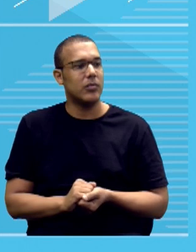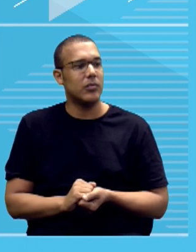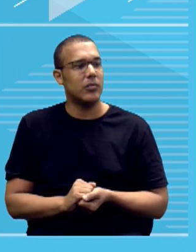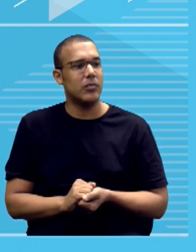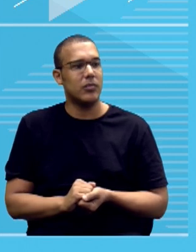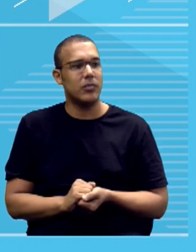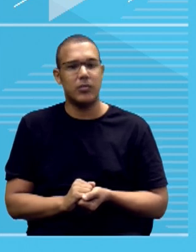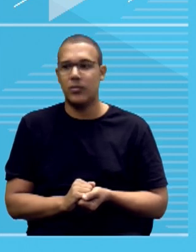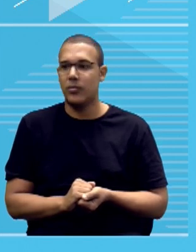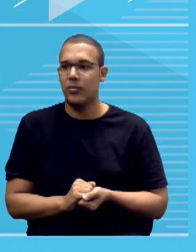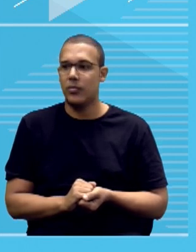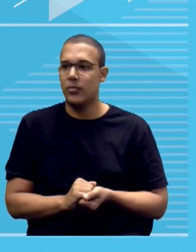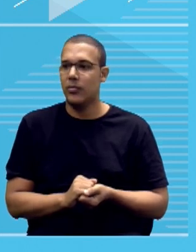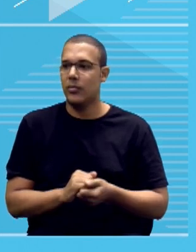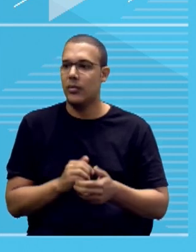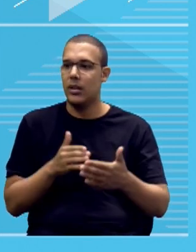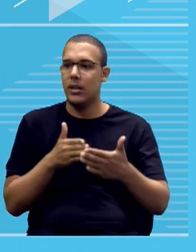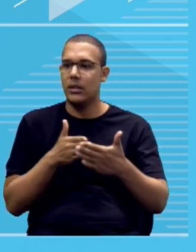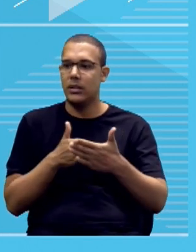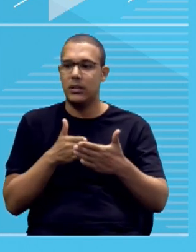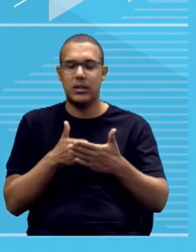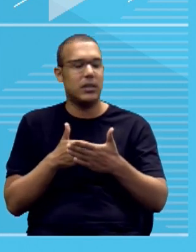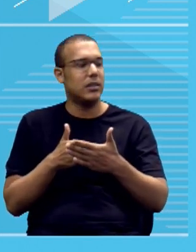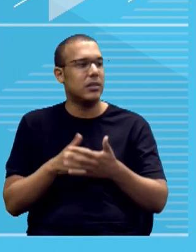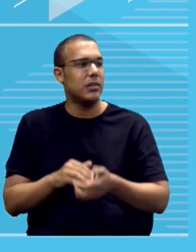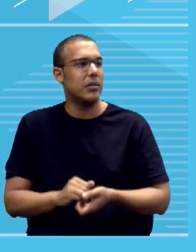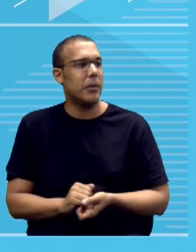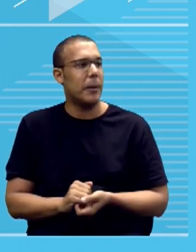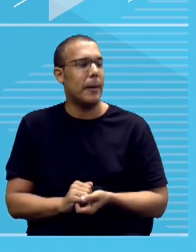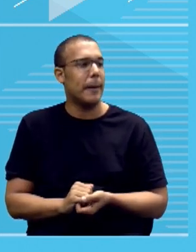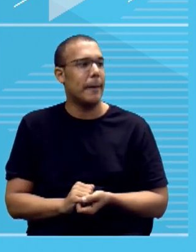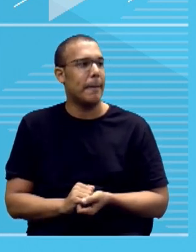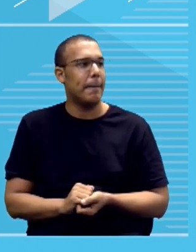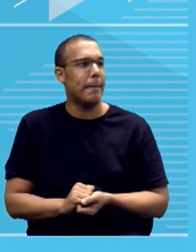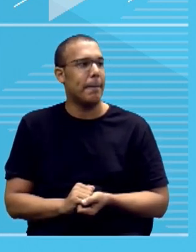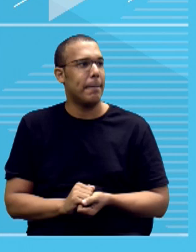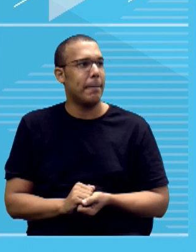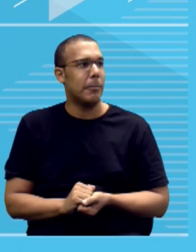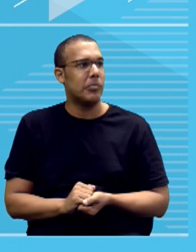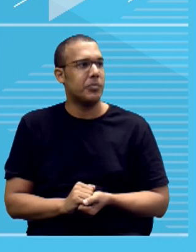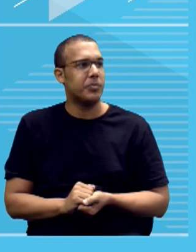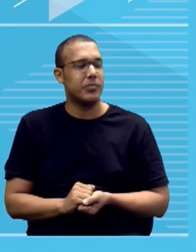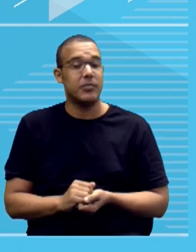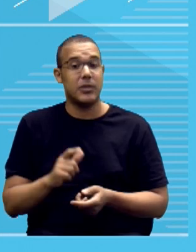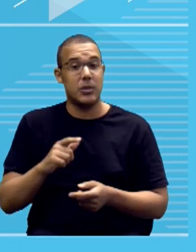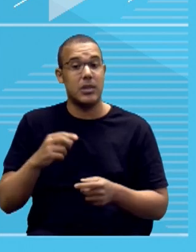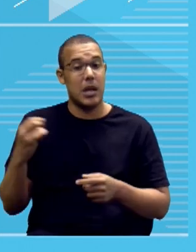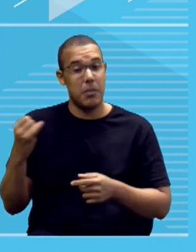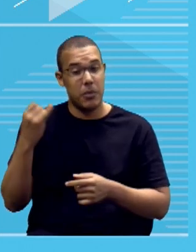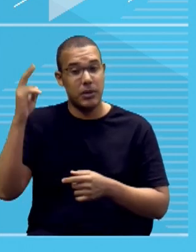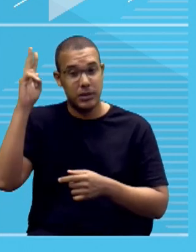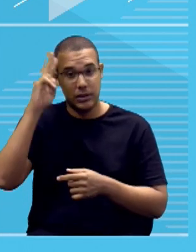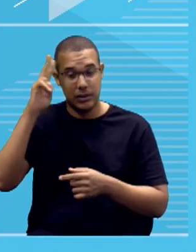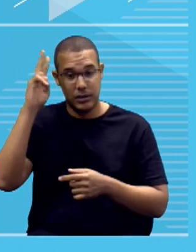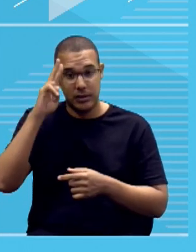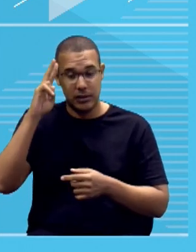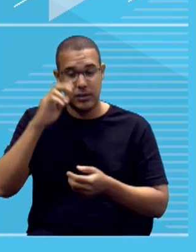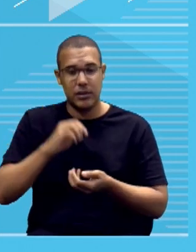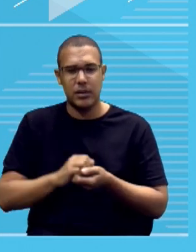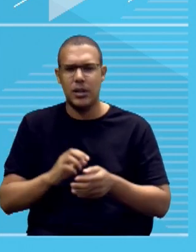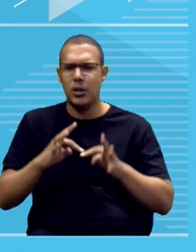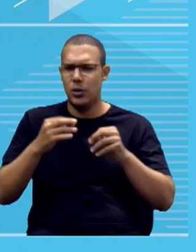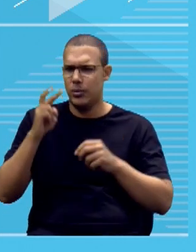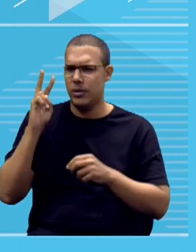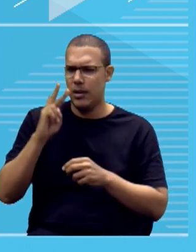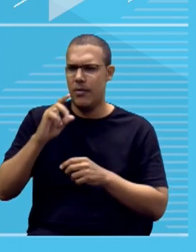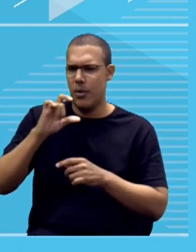interna ao gerador. Tá. Existe uma coisa que vale a pena lembrar aqui a vocês. Todo mundo já viu uma